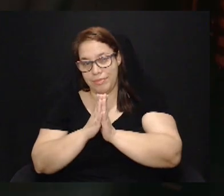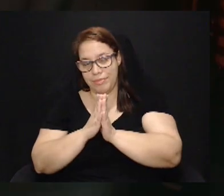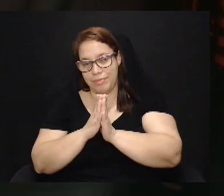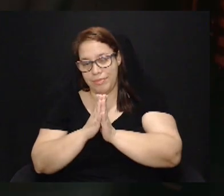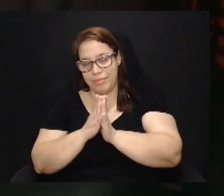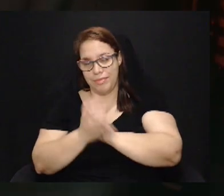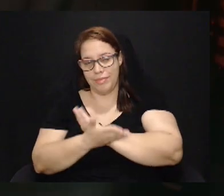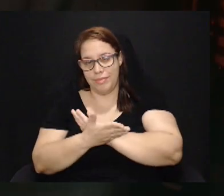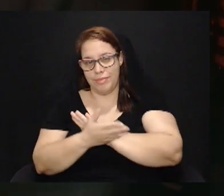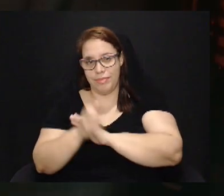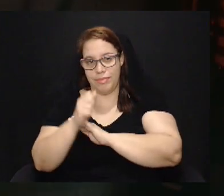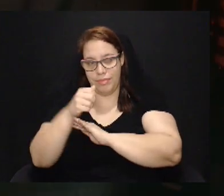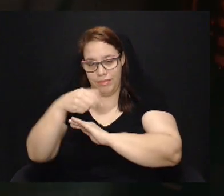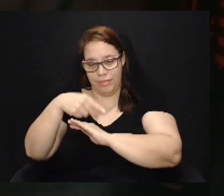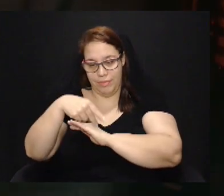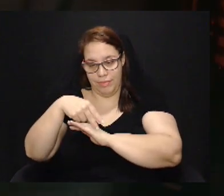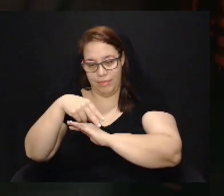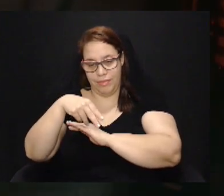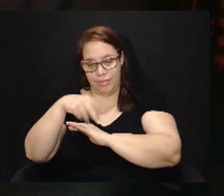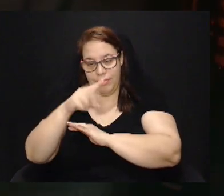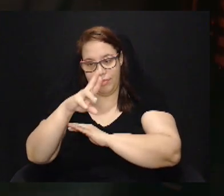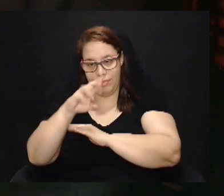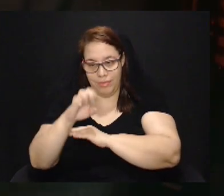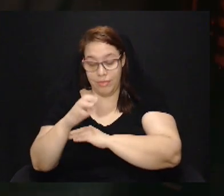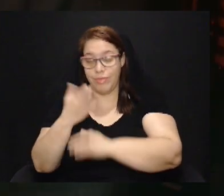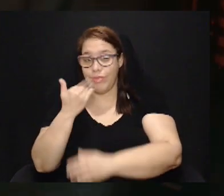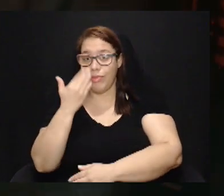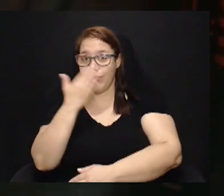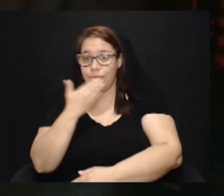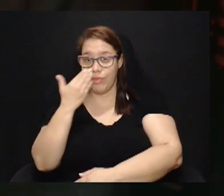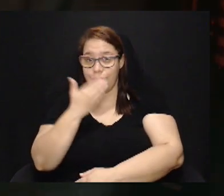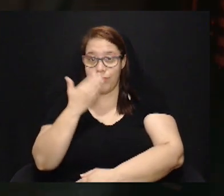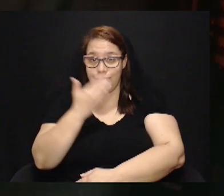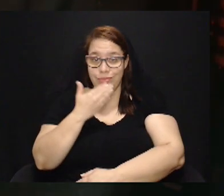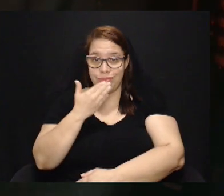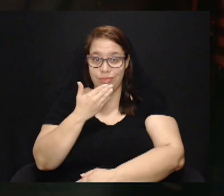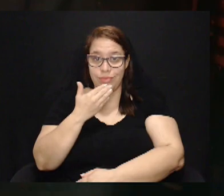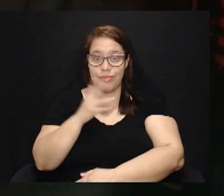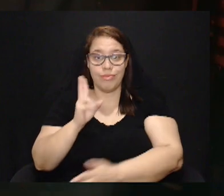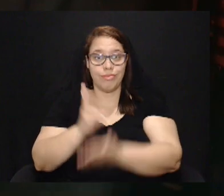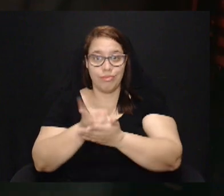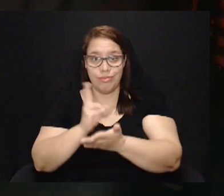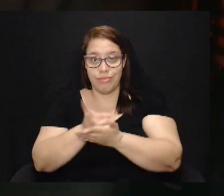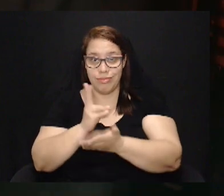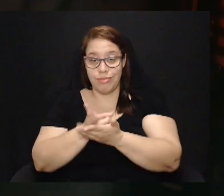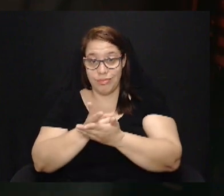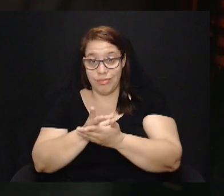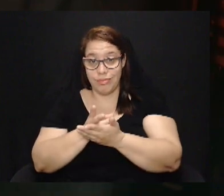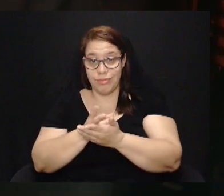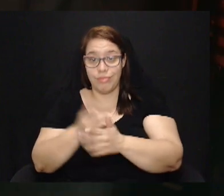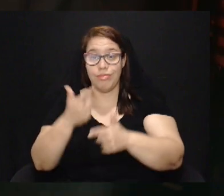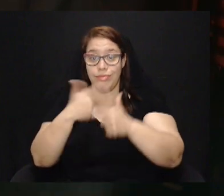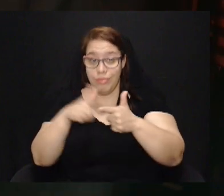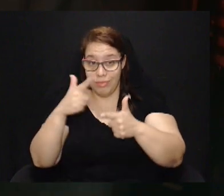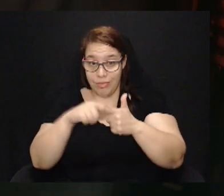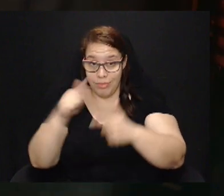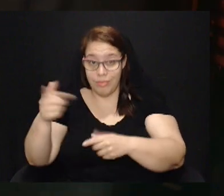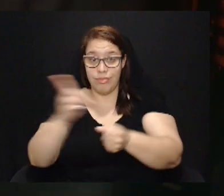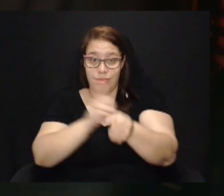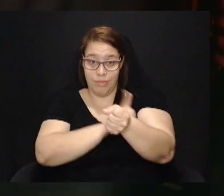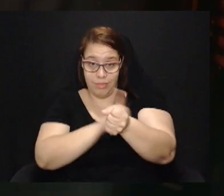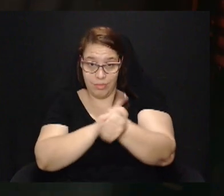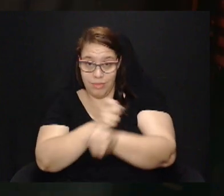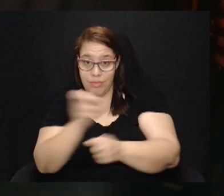André Luiz do Campo Grande. O consumo excessivo de açúcar, olha aí, o açúcar, né? Sempre, né? Pode causar problema além da diabetes. Qual é o sinal